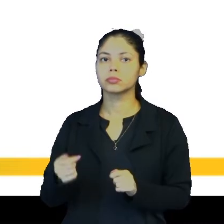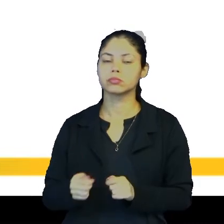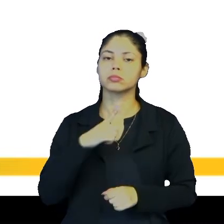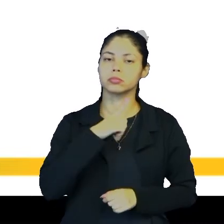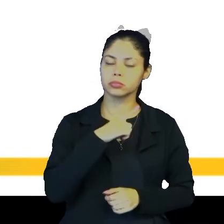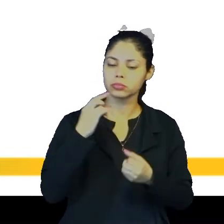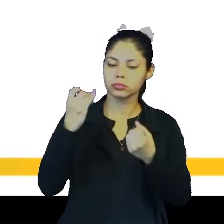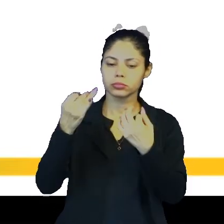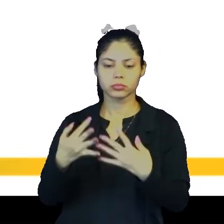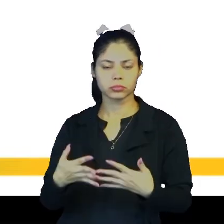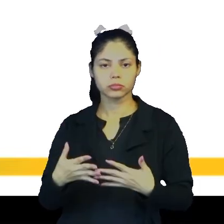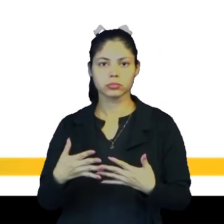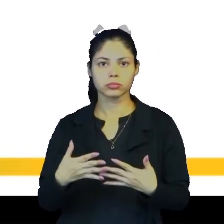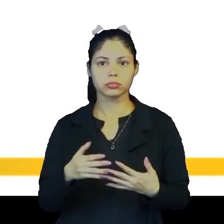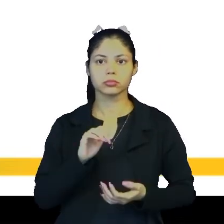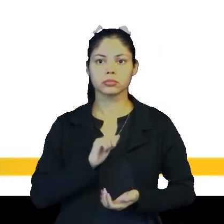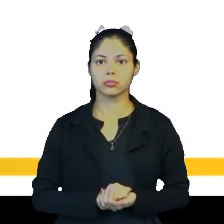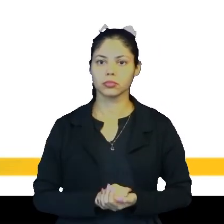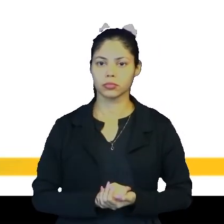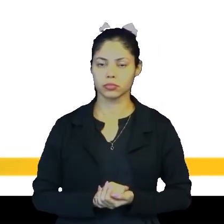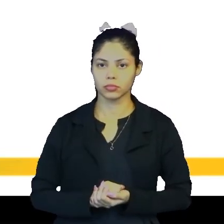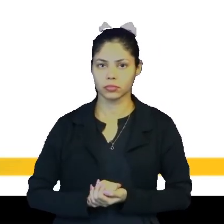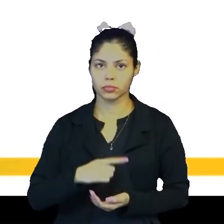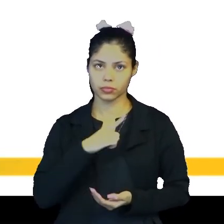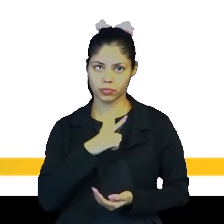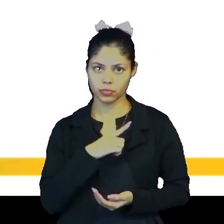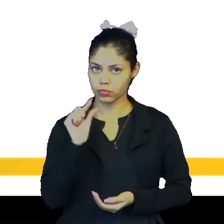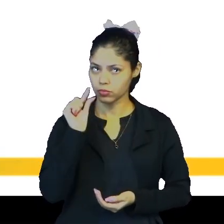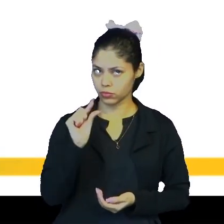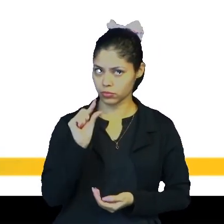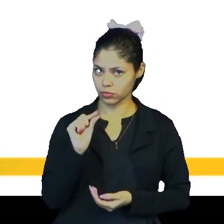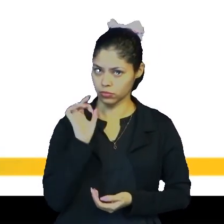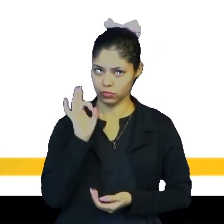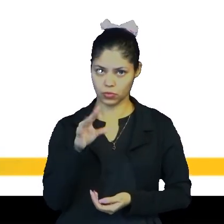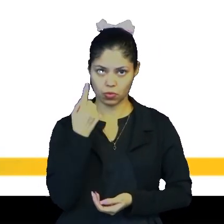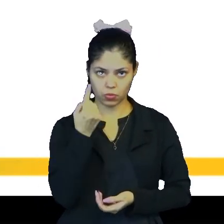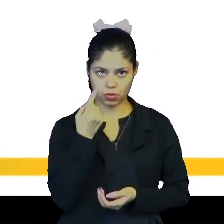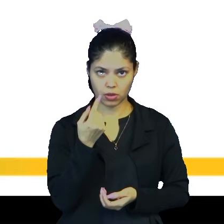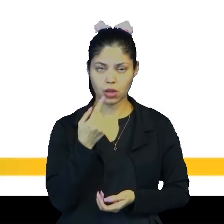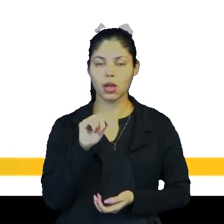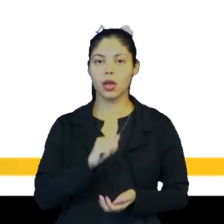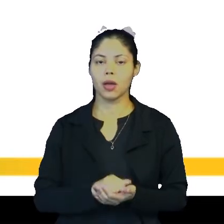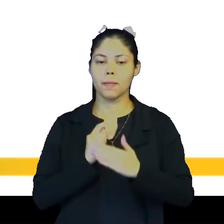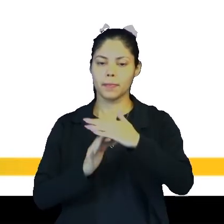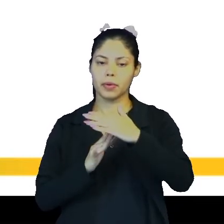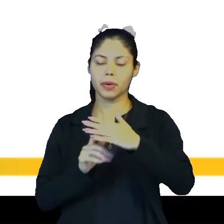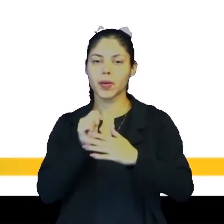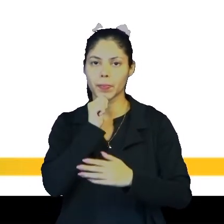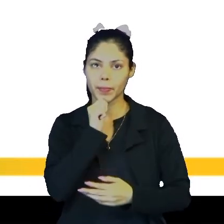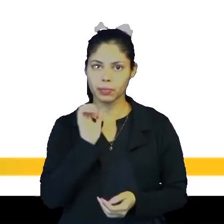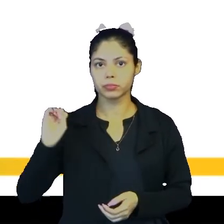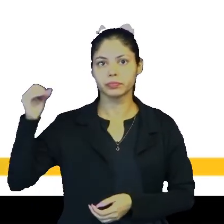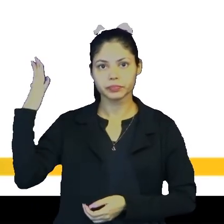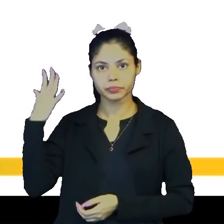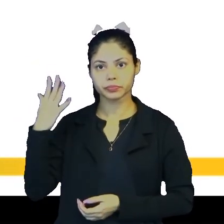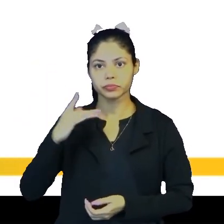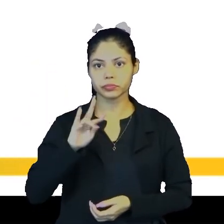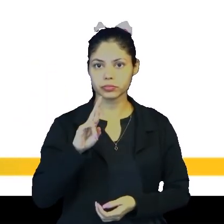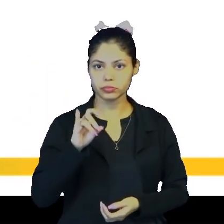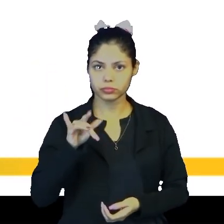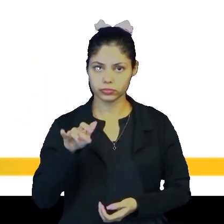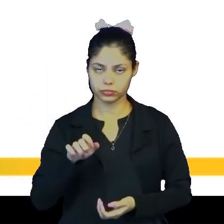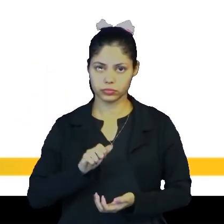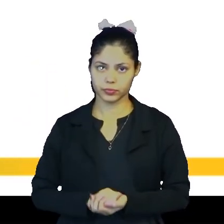à explicação clovista, ou seja, de que apenas haveria uma onda migratória e ela teria ocorrido pelo Estreito de